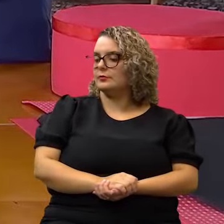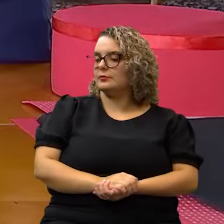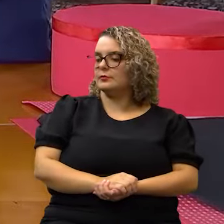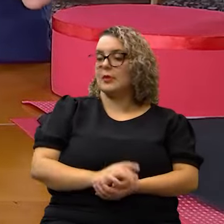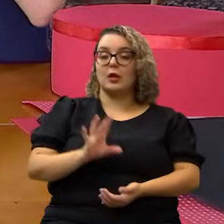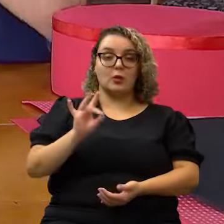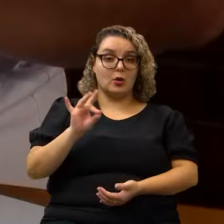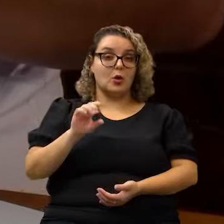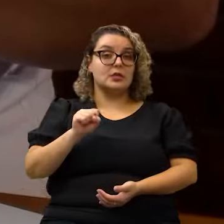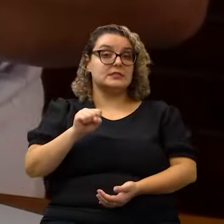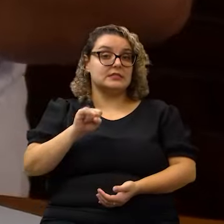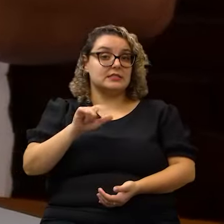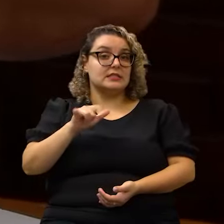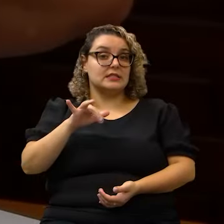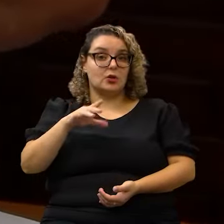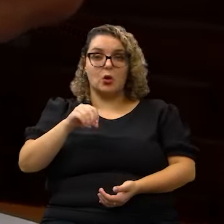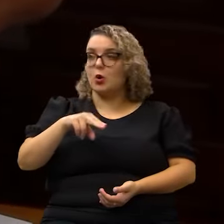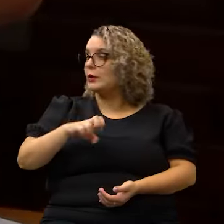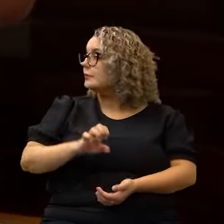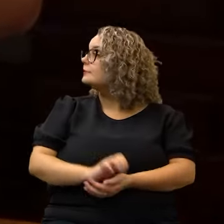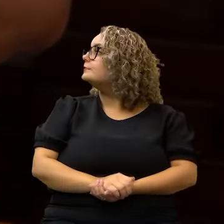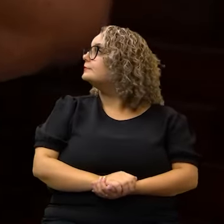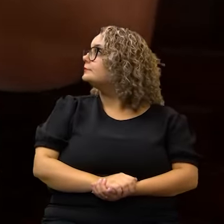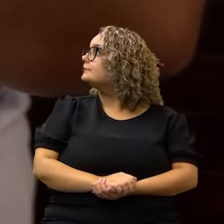de silicone.